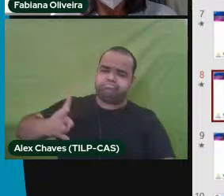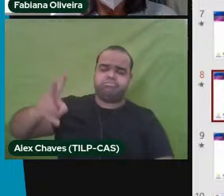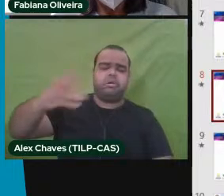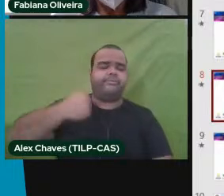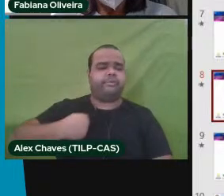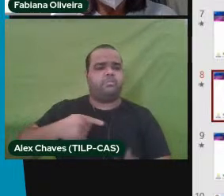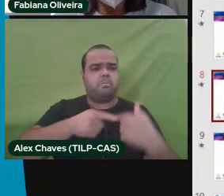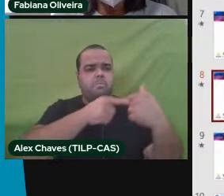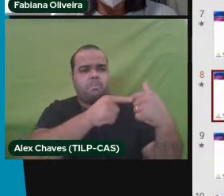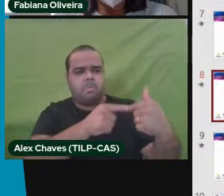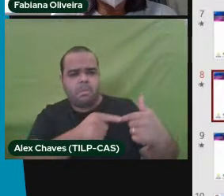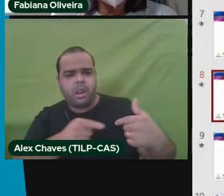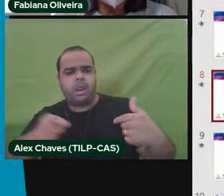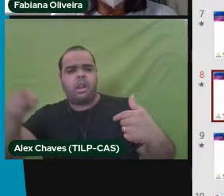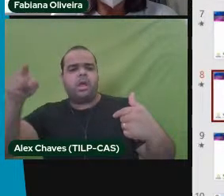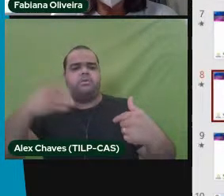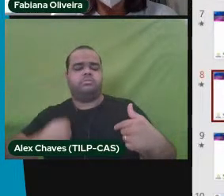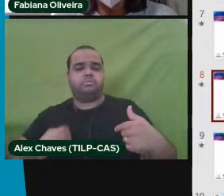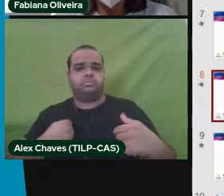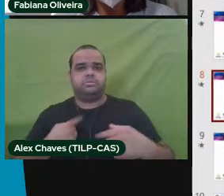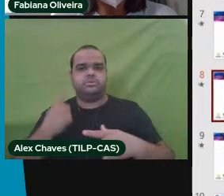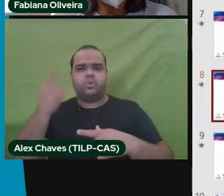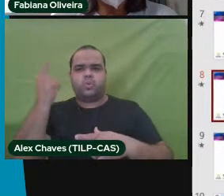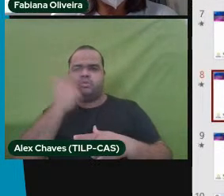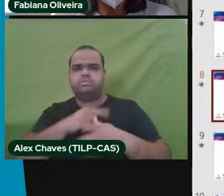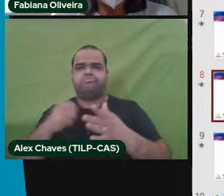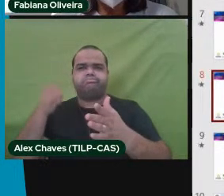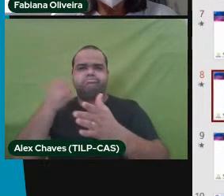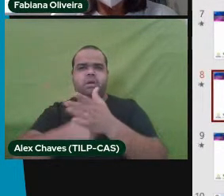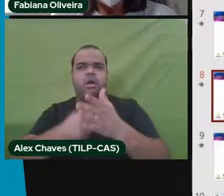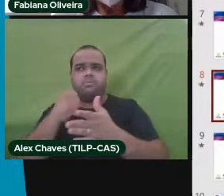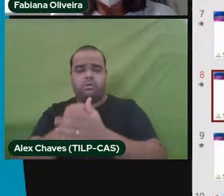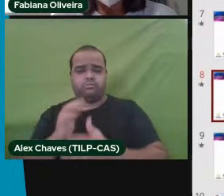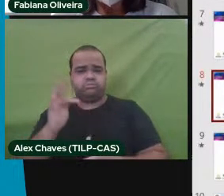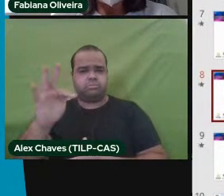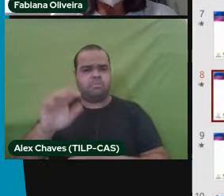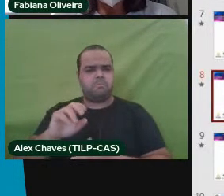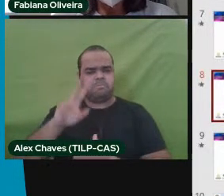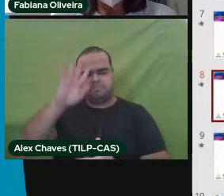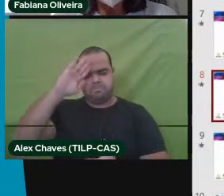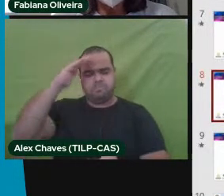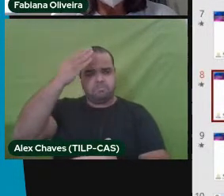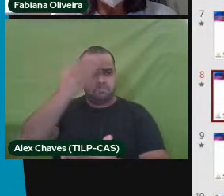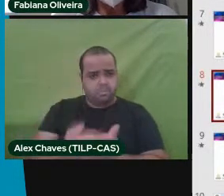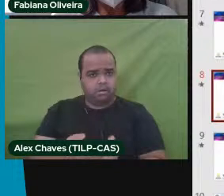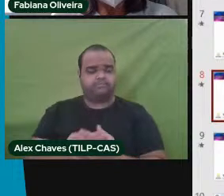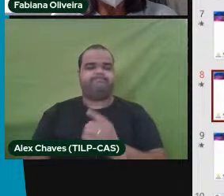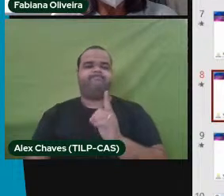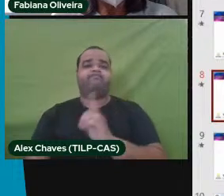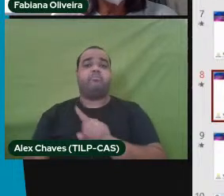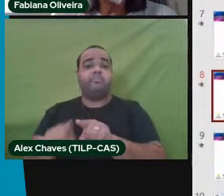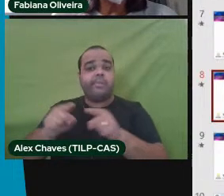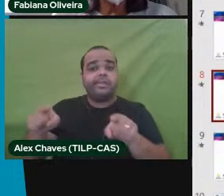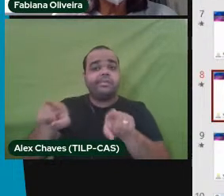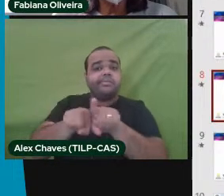vida. Não só para enfrentar o futuro com confiança, mas para que eles consigam condições de construir o